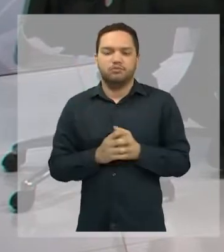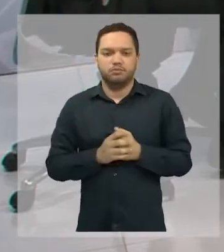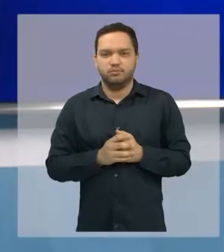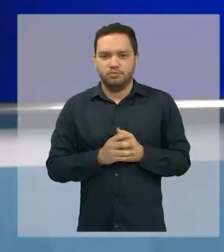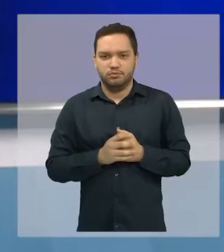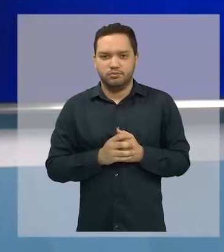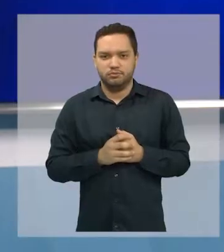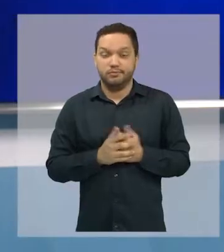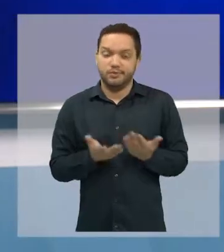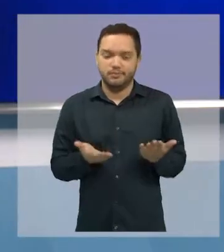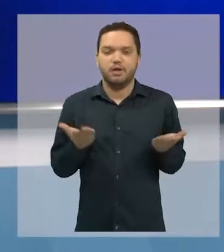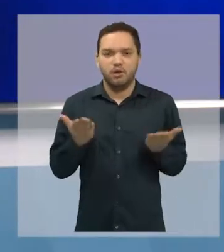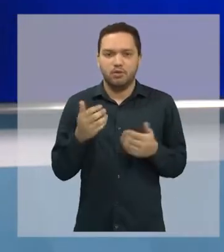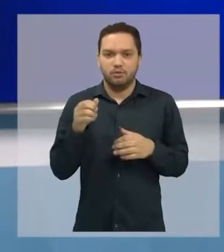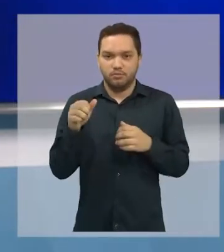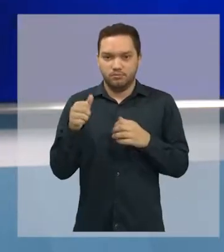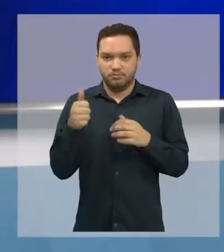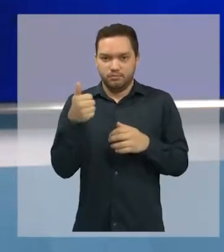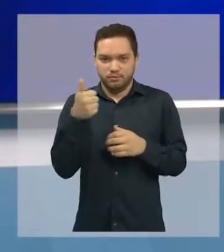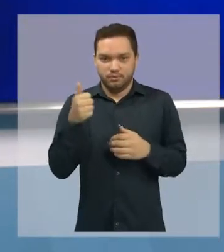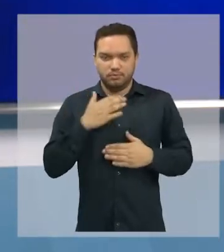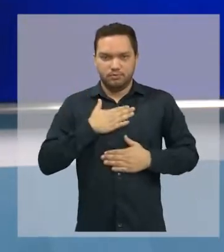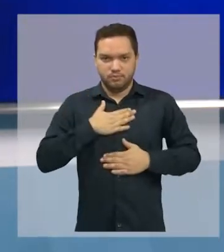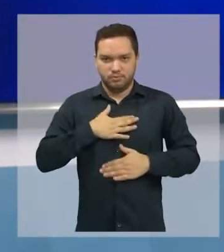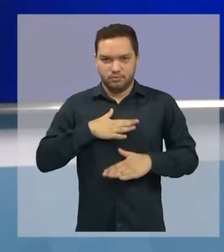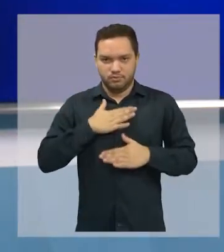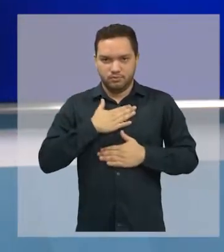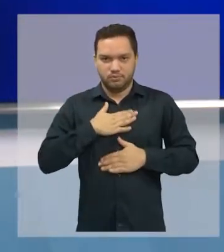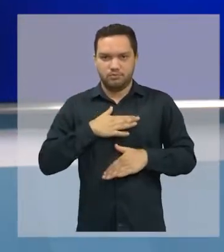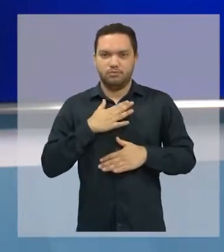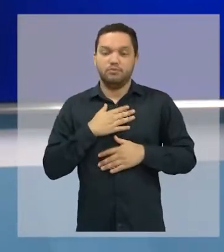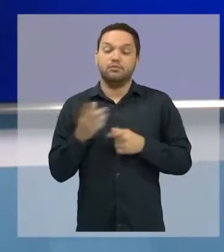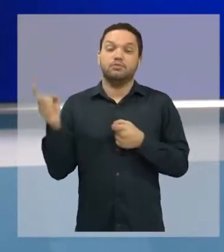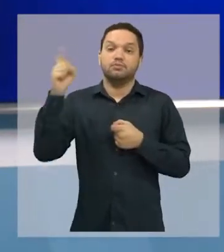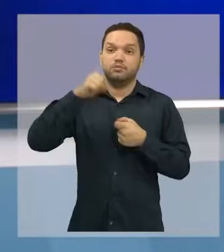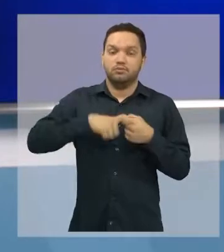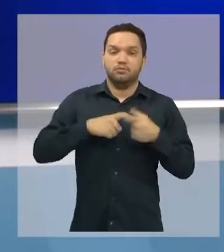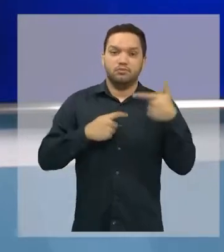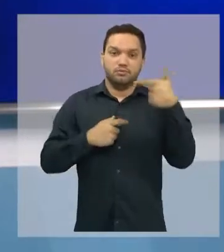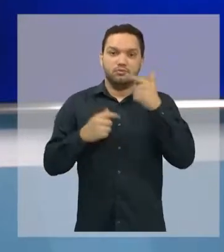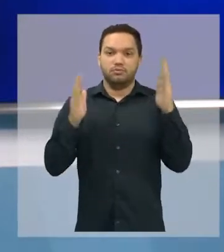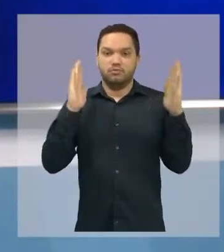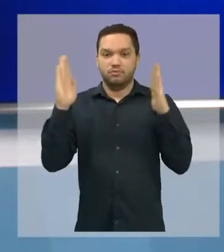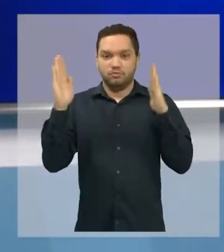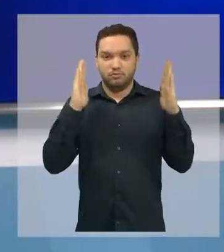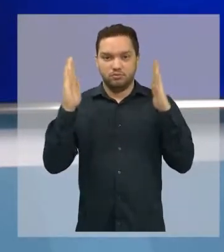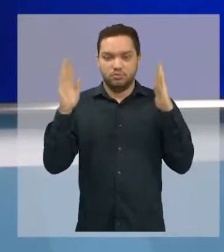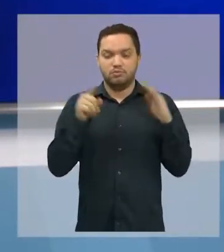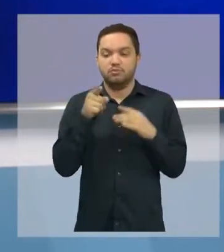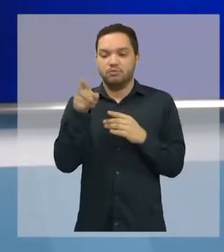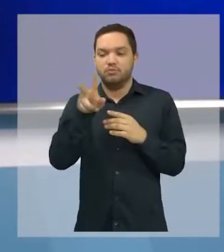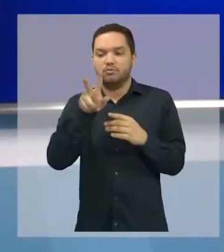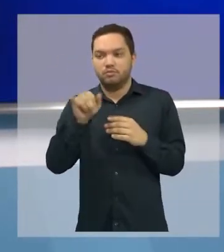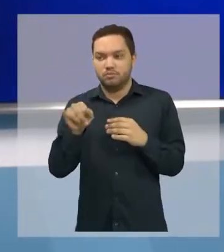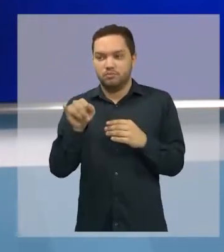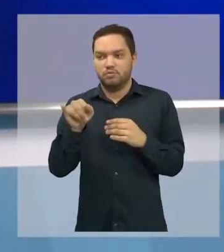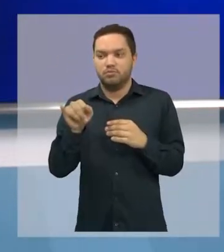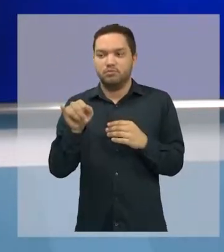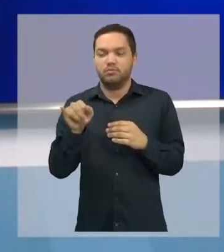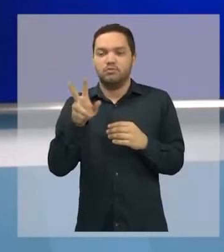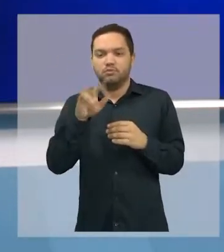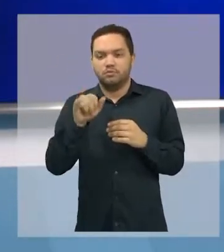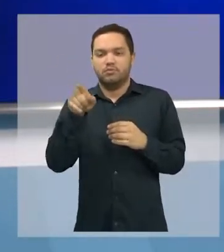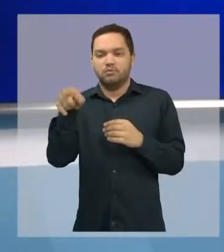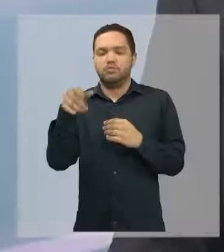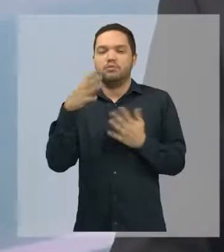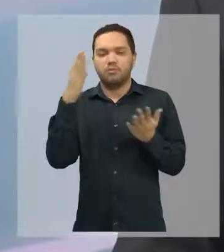tal. Eu vou fazer o nosso primeiro intervalo. Reginaldo, peço licença a você para quando voltar no segundo bloco, abrir com você, tá? Porque a produção já me